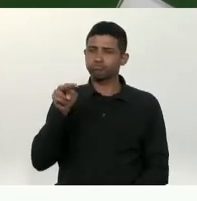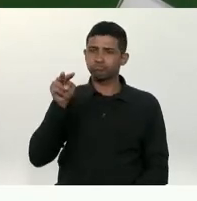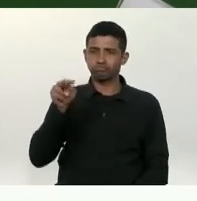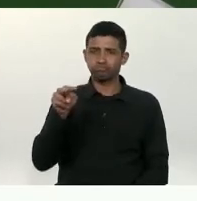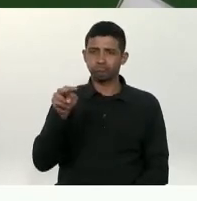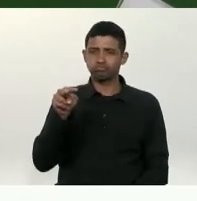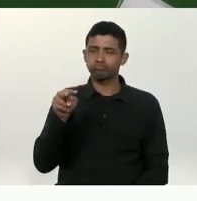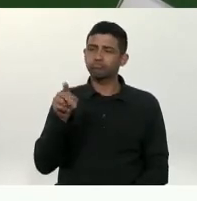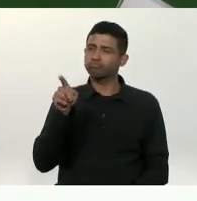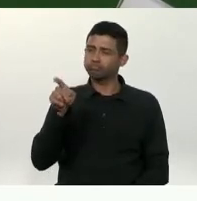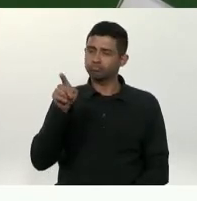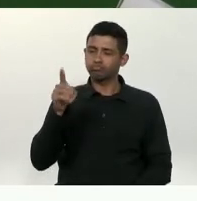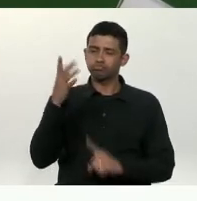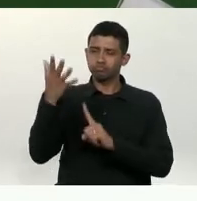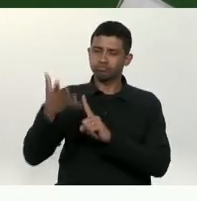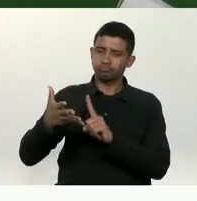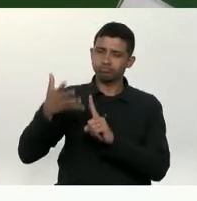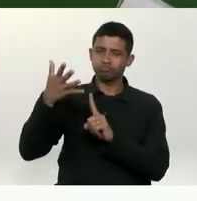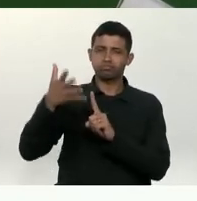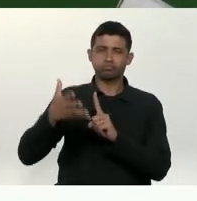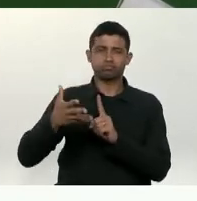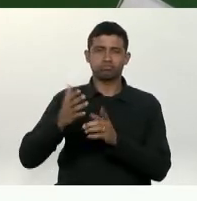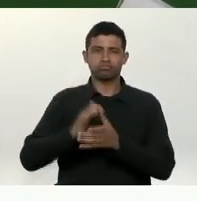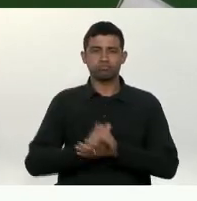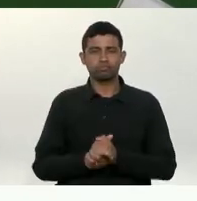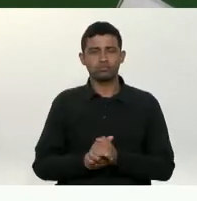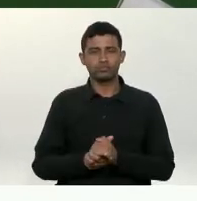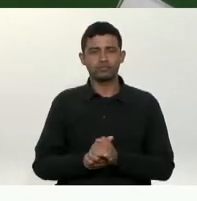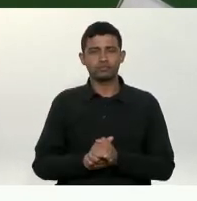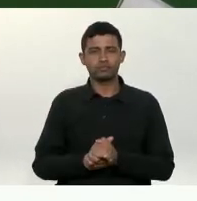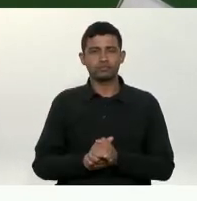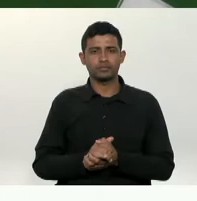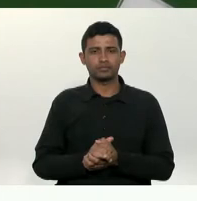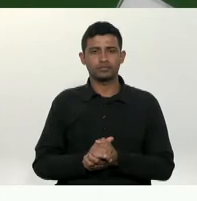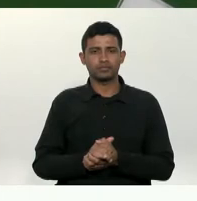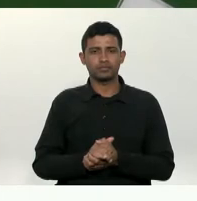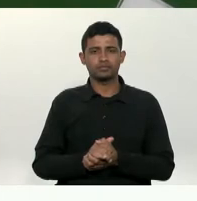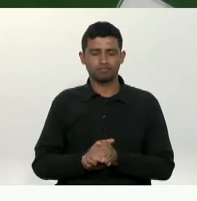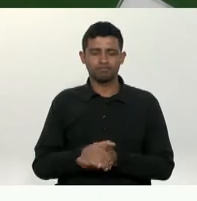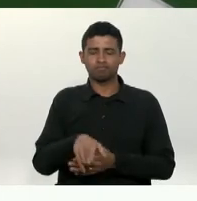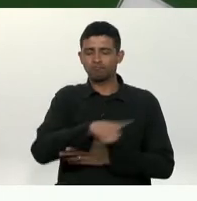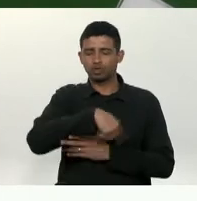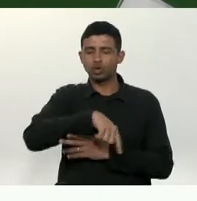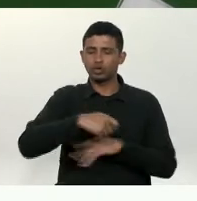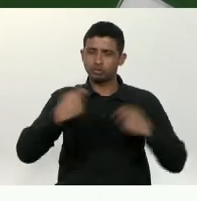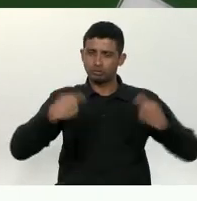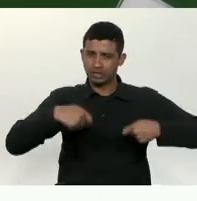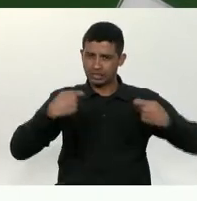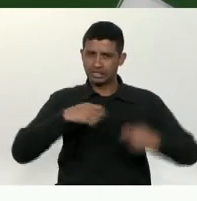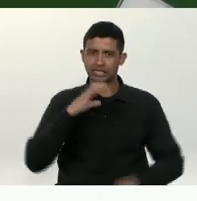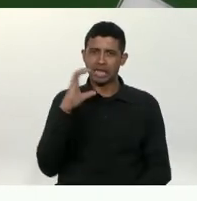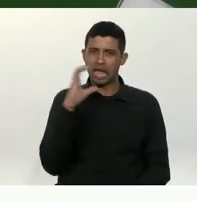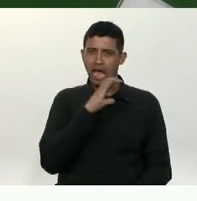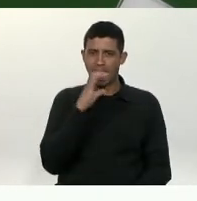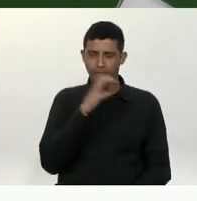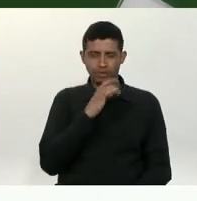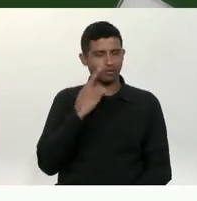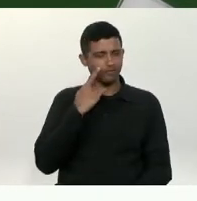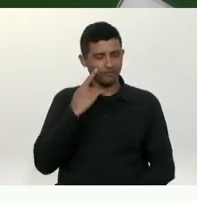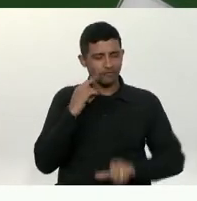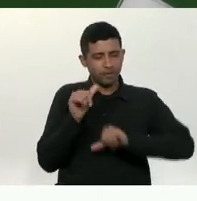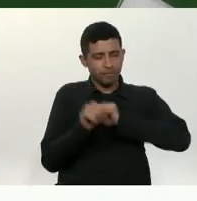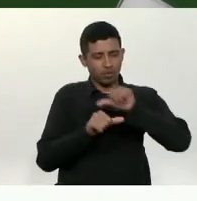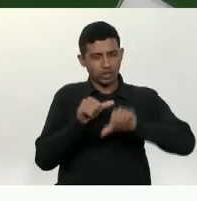na sua apresentação, é que nós precisamos realmente agilizar um ajuste do